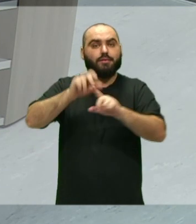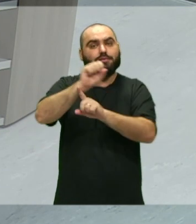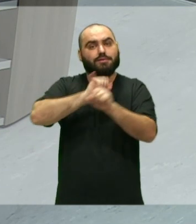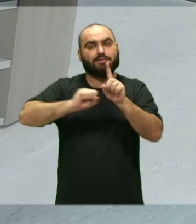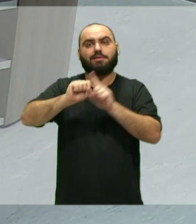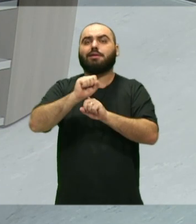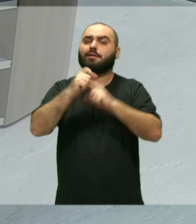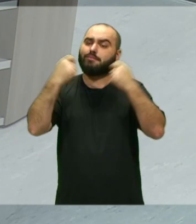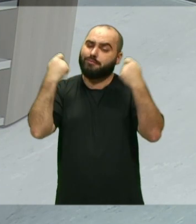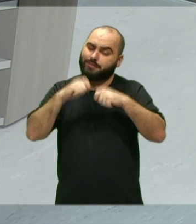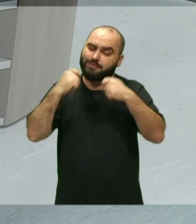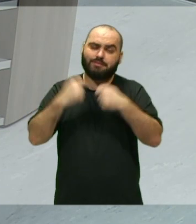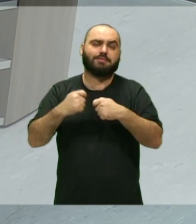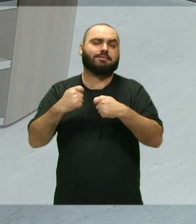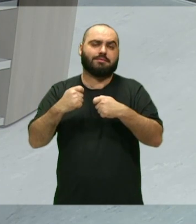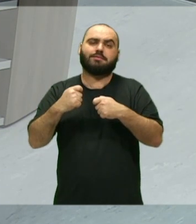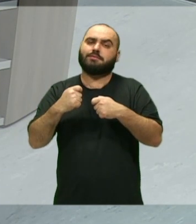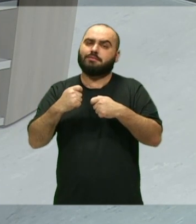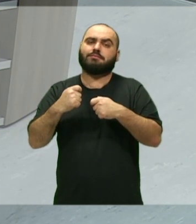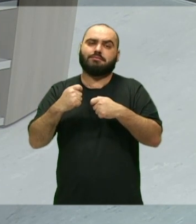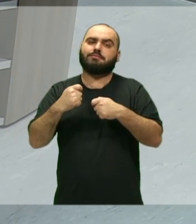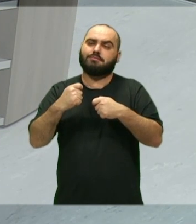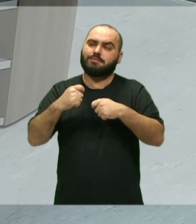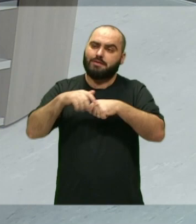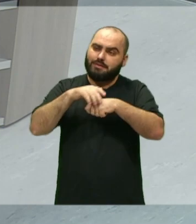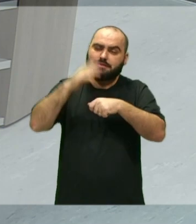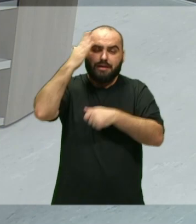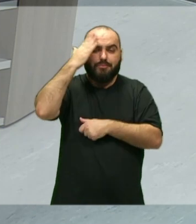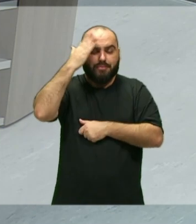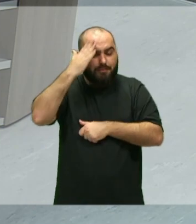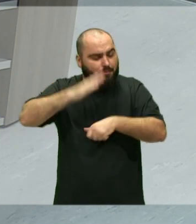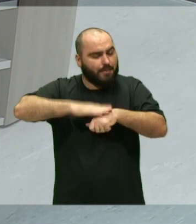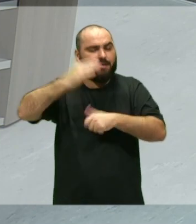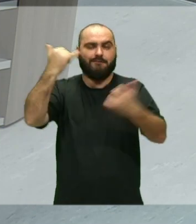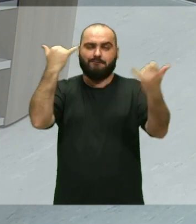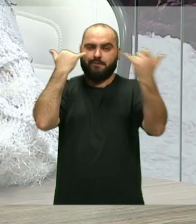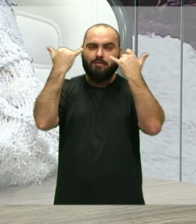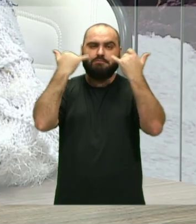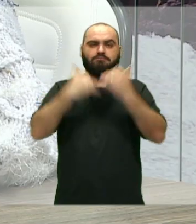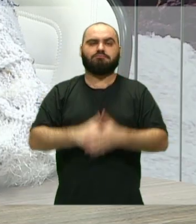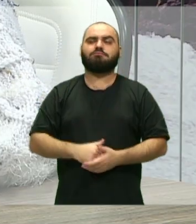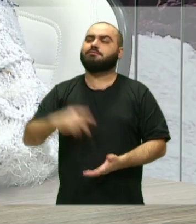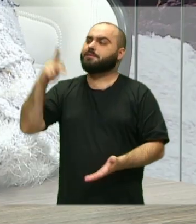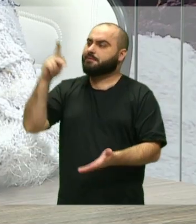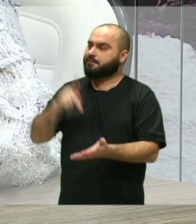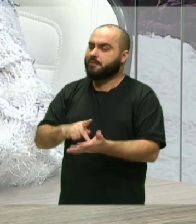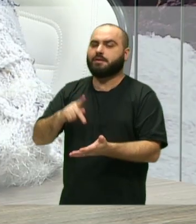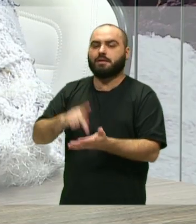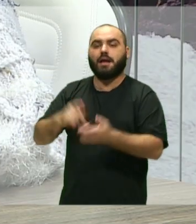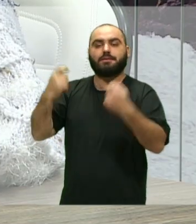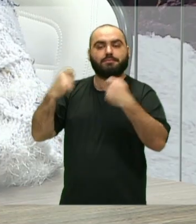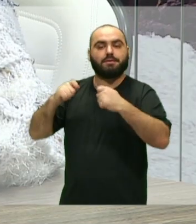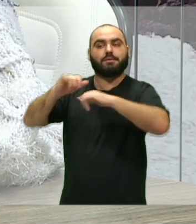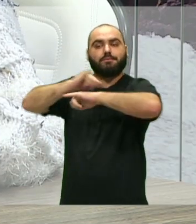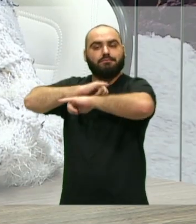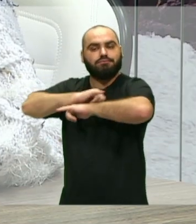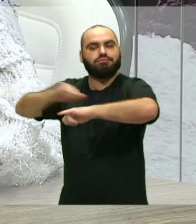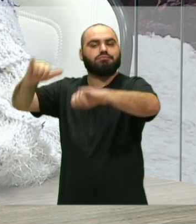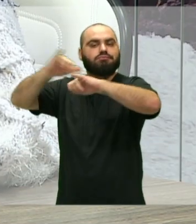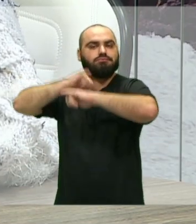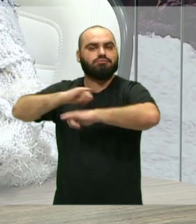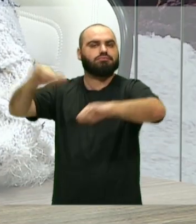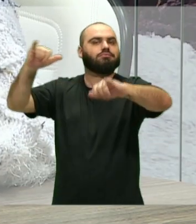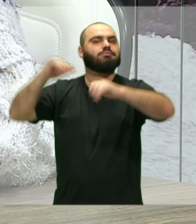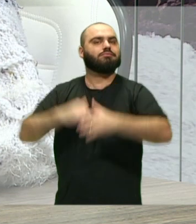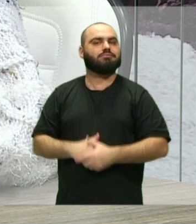quebrar muito ainda esse gelo. Com certeza, e tem que divulgar muito. E, por exemplo, assim, o próprio